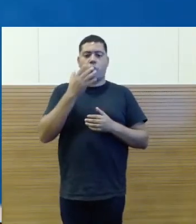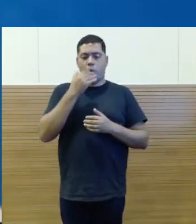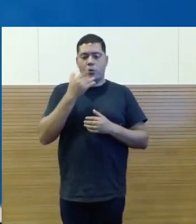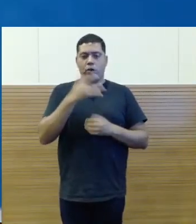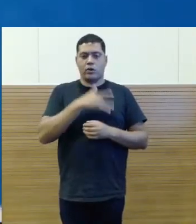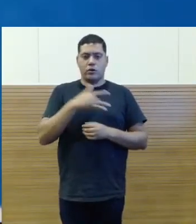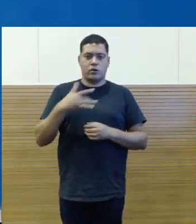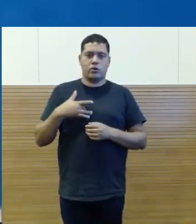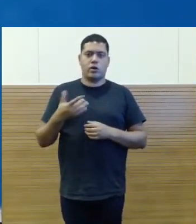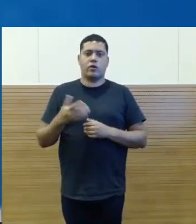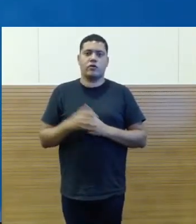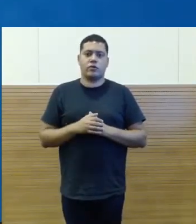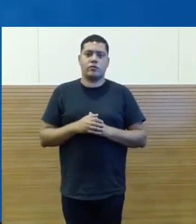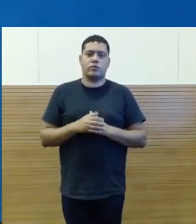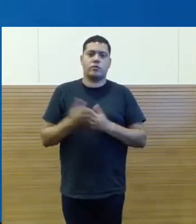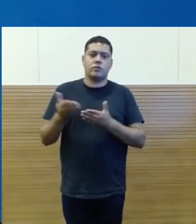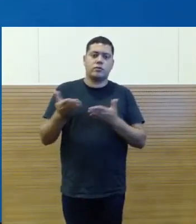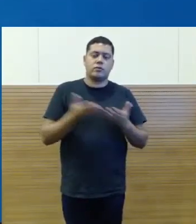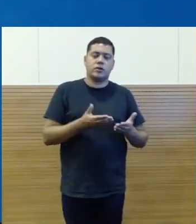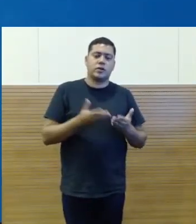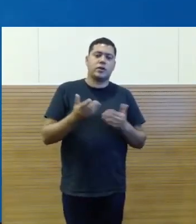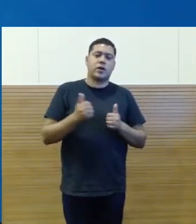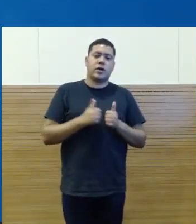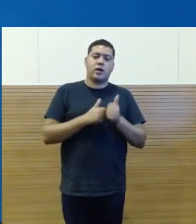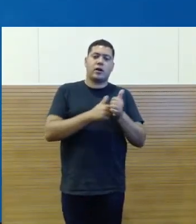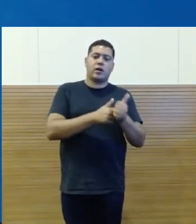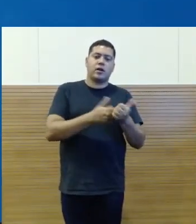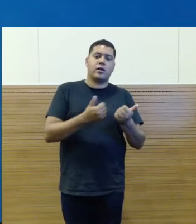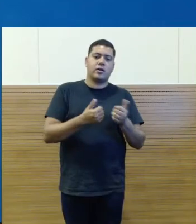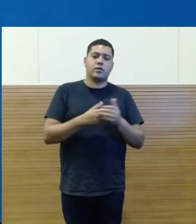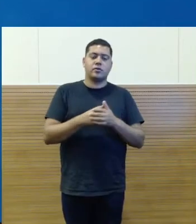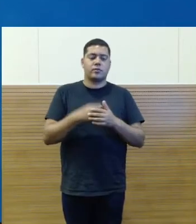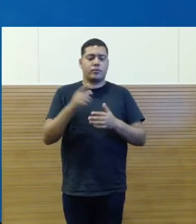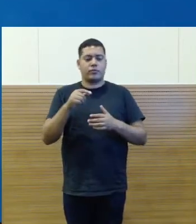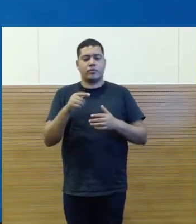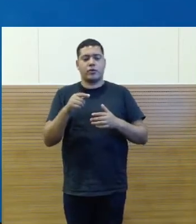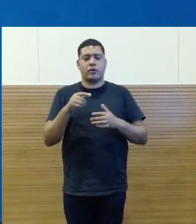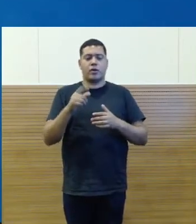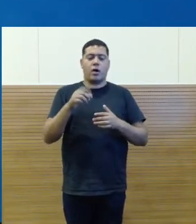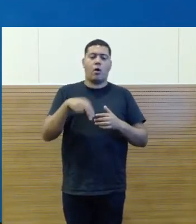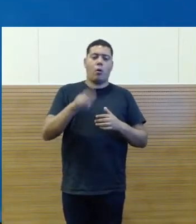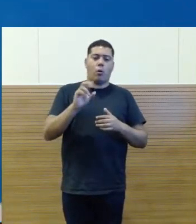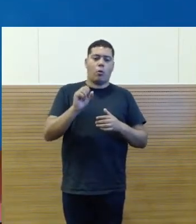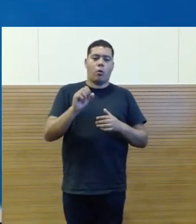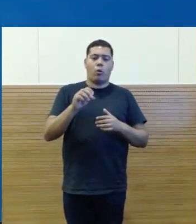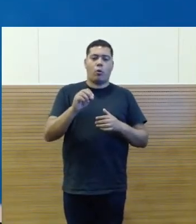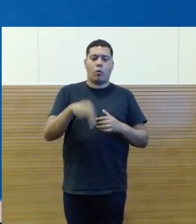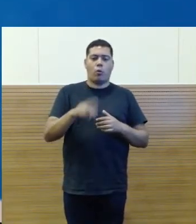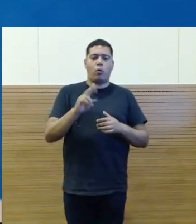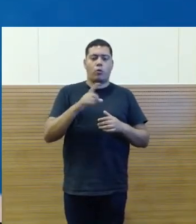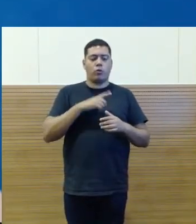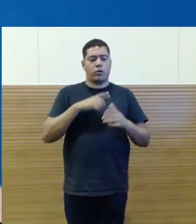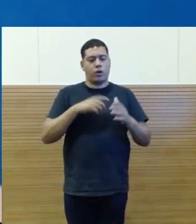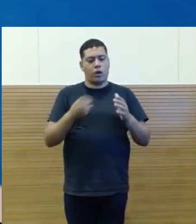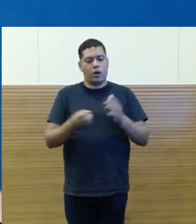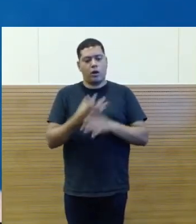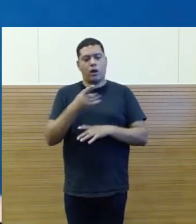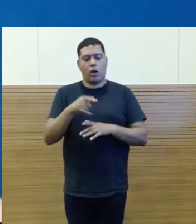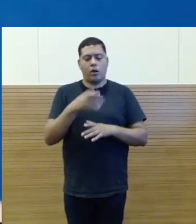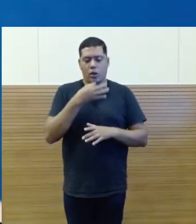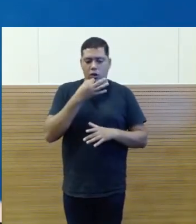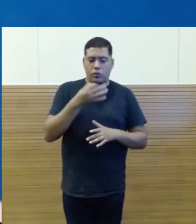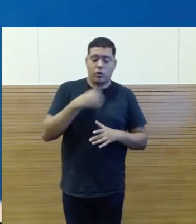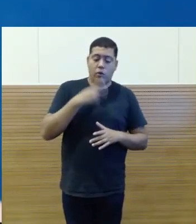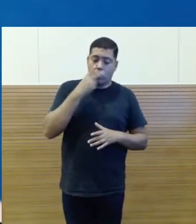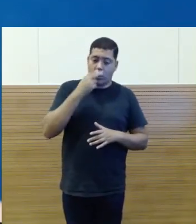também guias que as agências das Nações Unidas têm produzidos sobre o assunto. Eu acho que, em